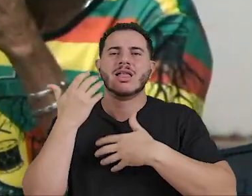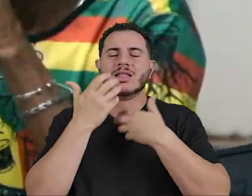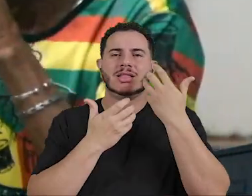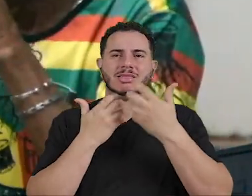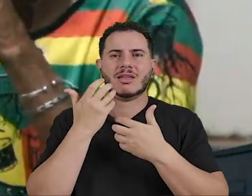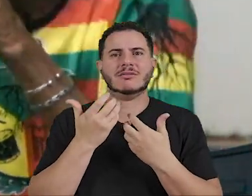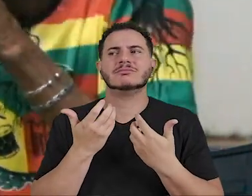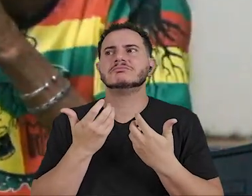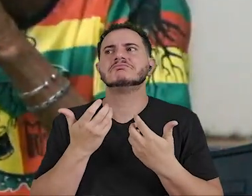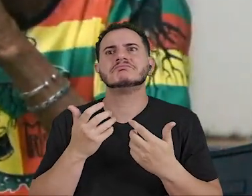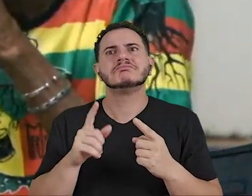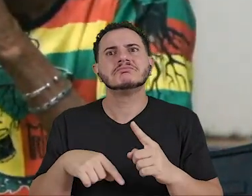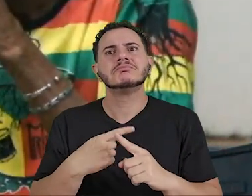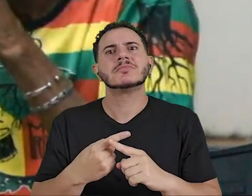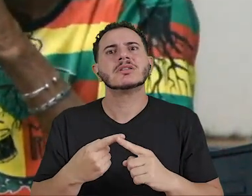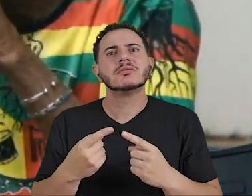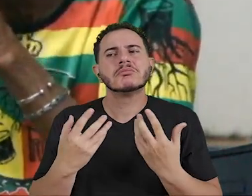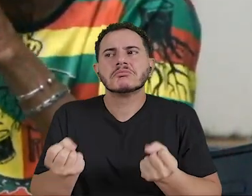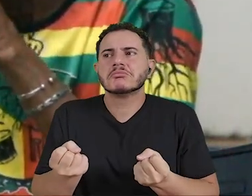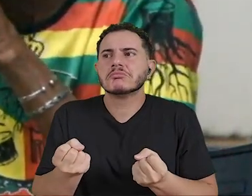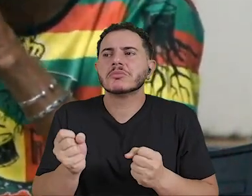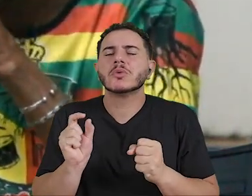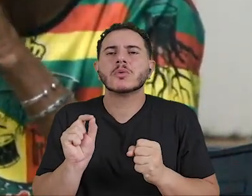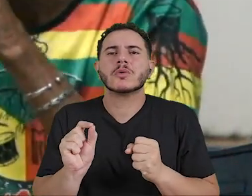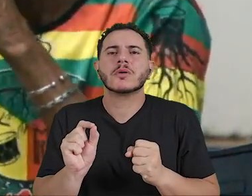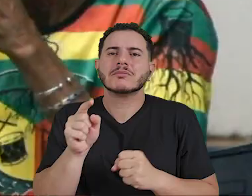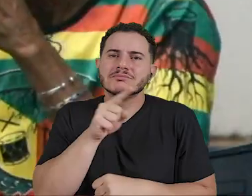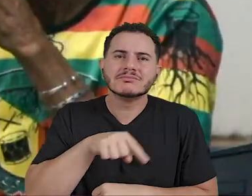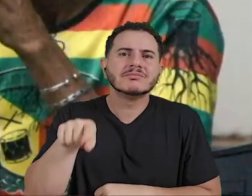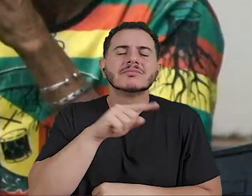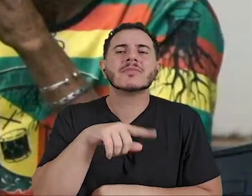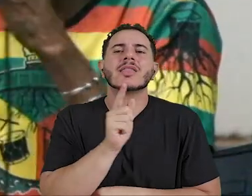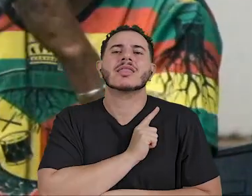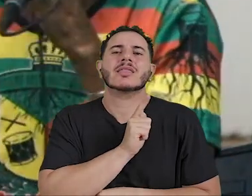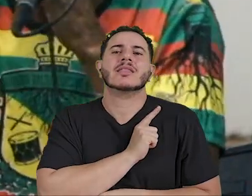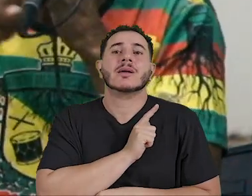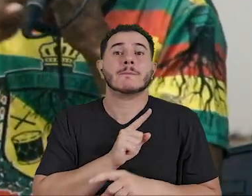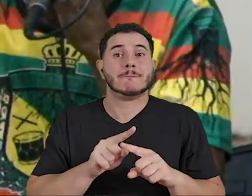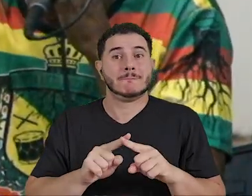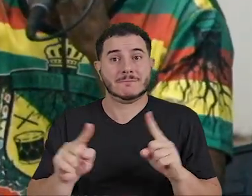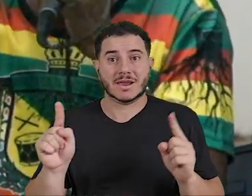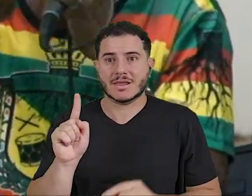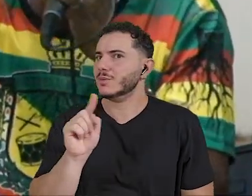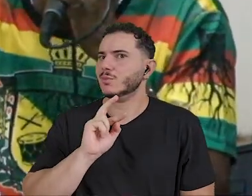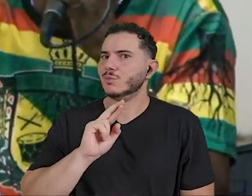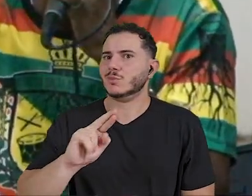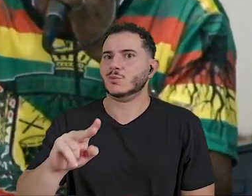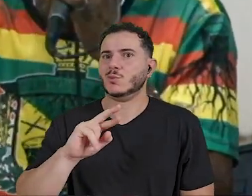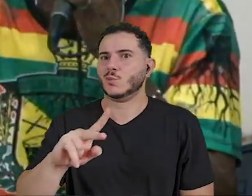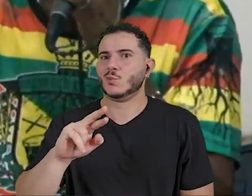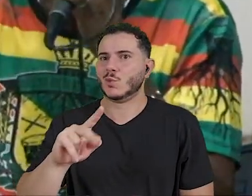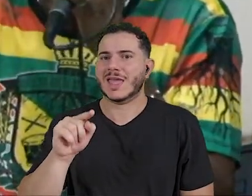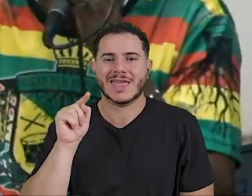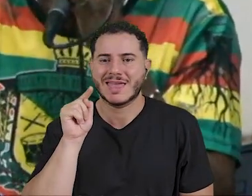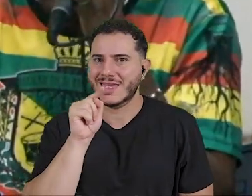aceita e ficou, batizou. Mas não é de